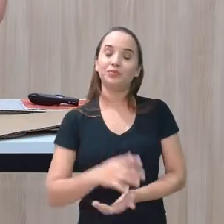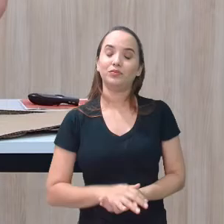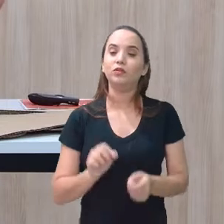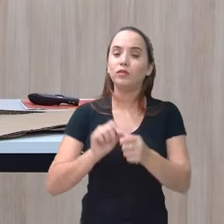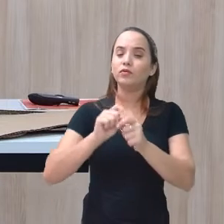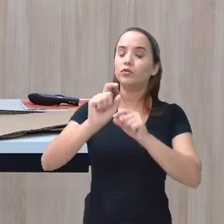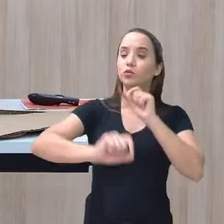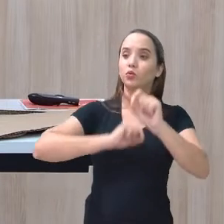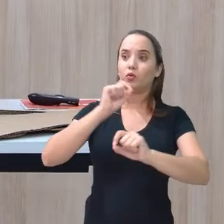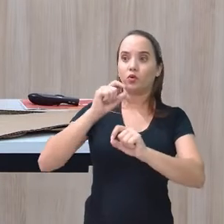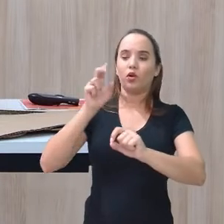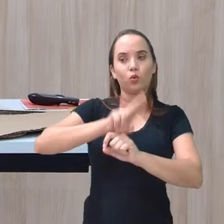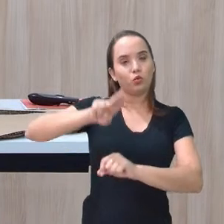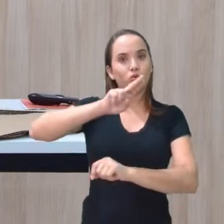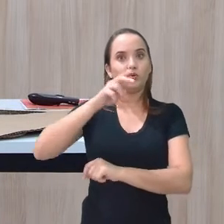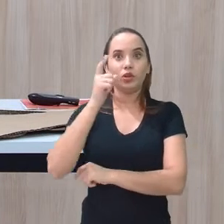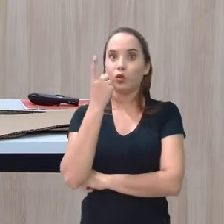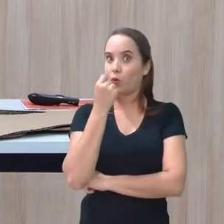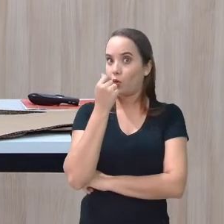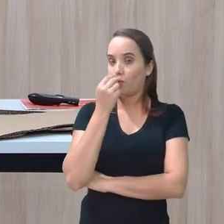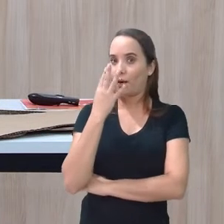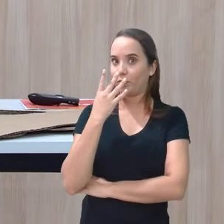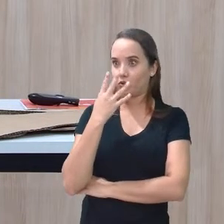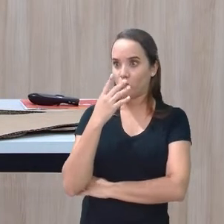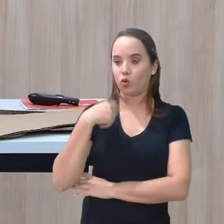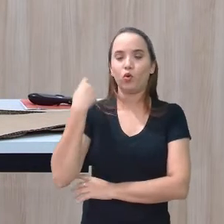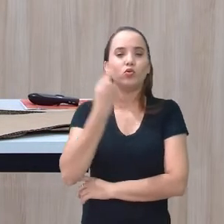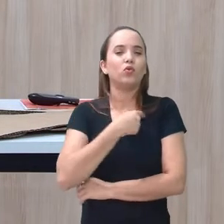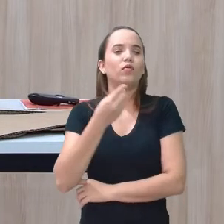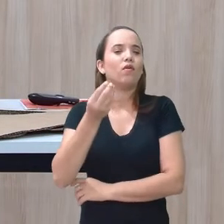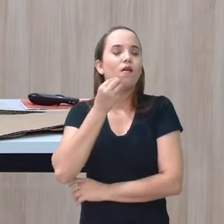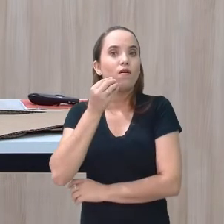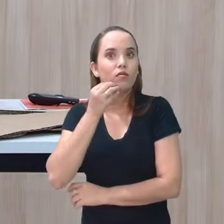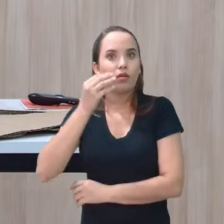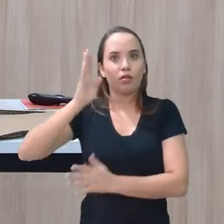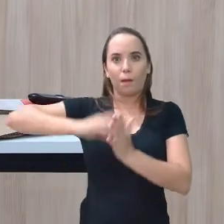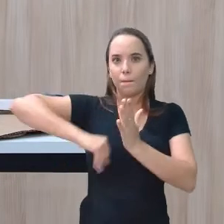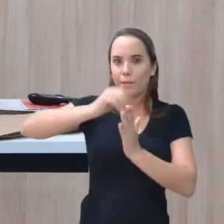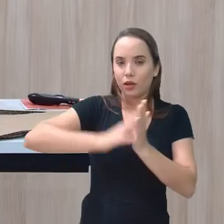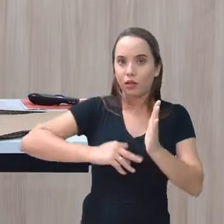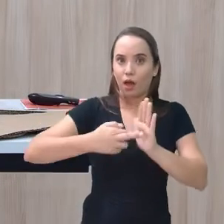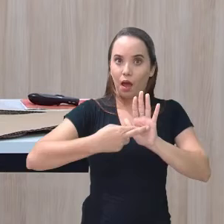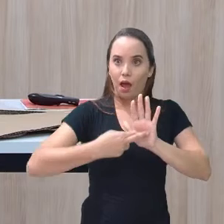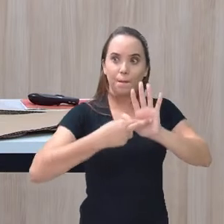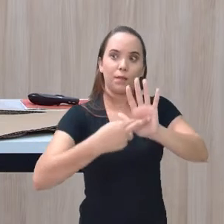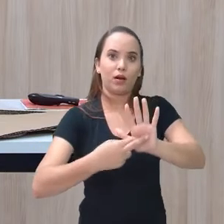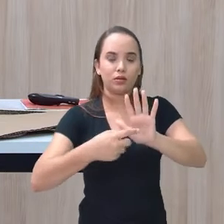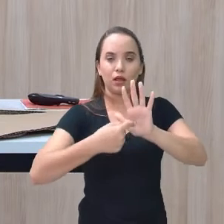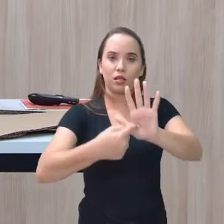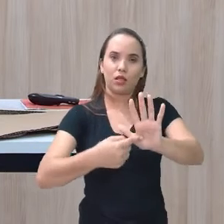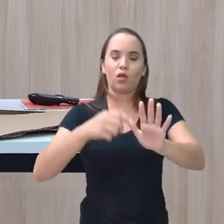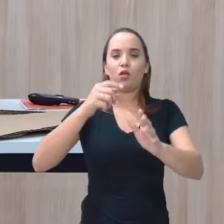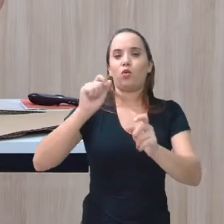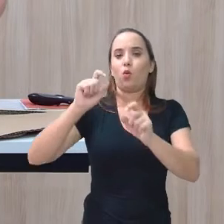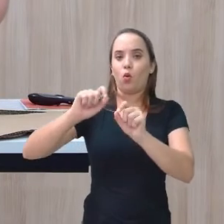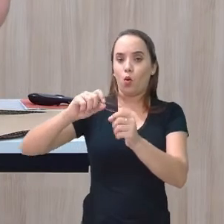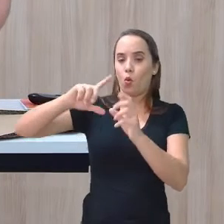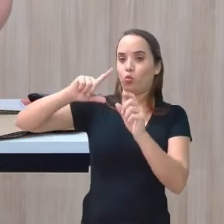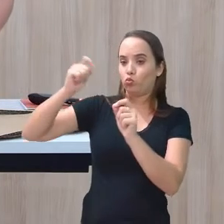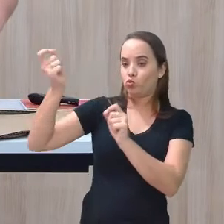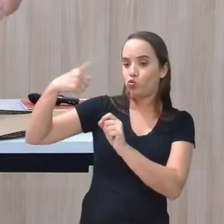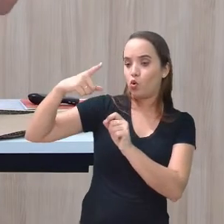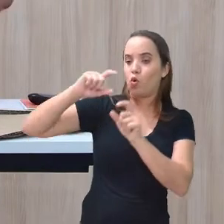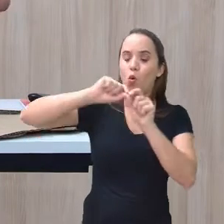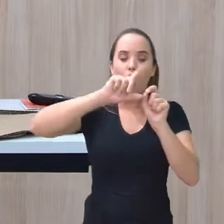isso? Com o lápis de cor, a gente vai tentar pintar, representando o que é sol, o que é lua e o que